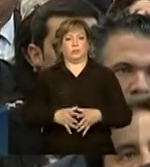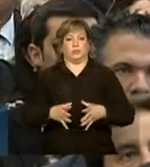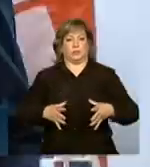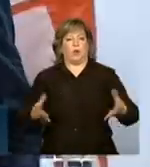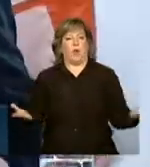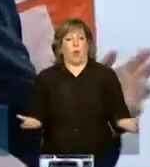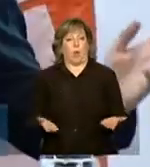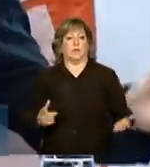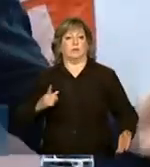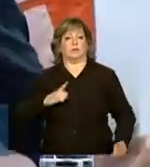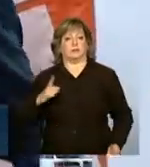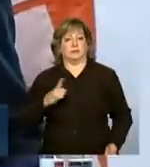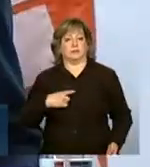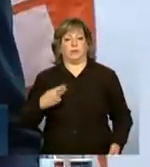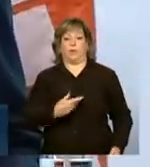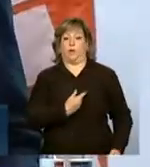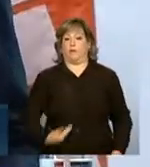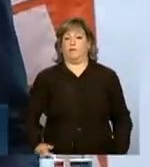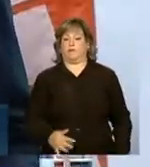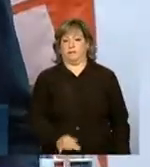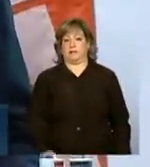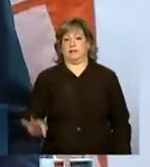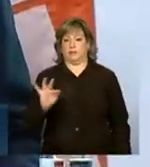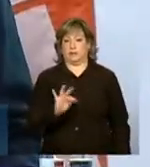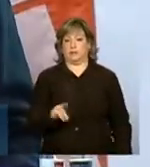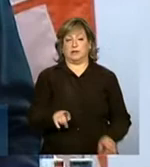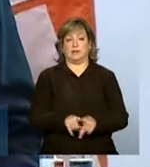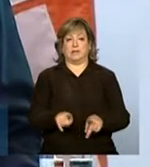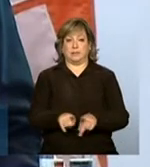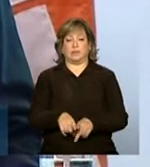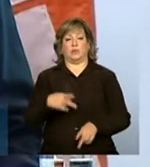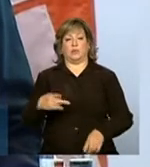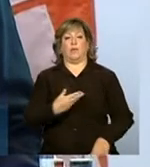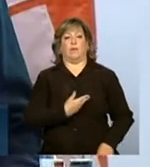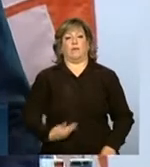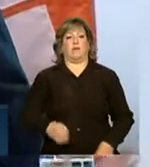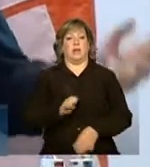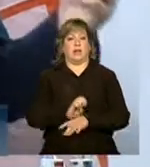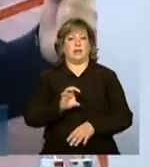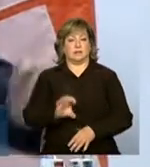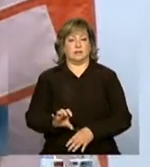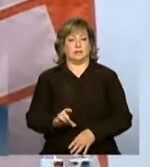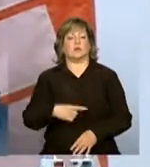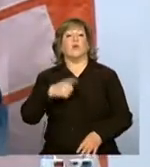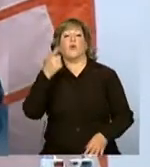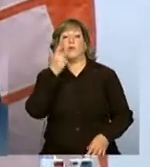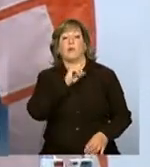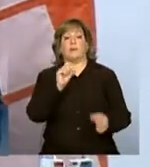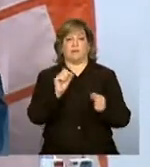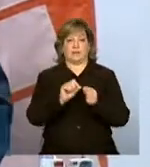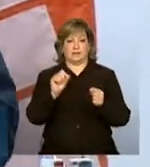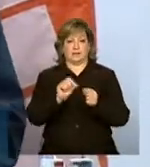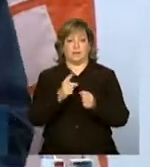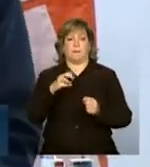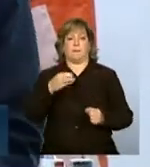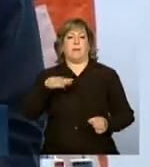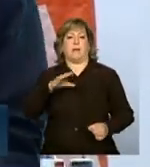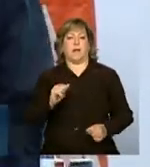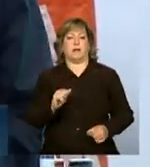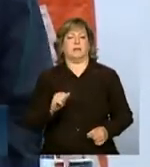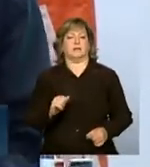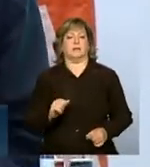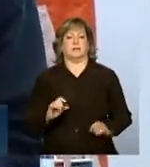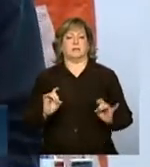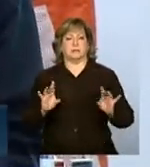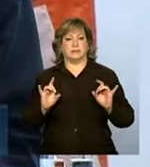que hoje existem, tanto no governo federal quanto no governo estadual, resgataram uma marca tradicional